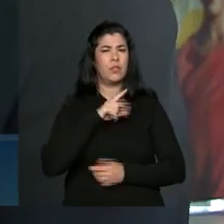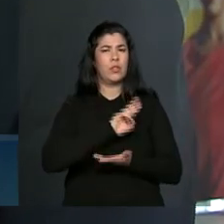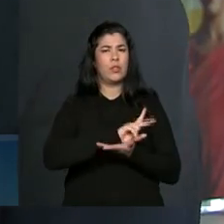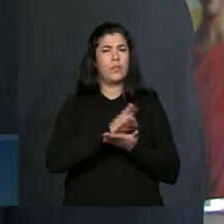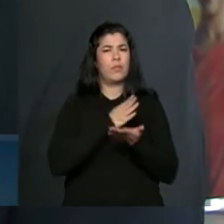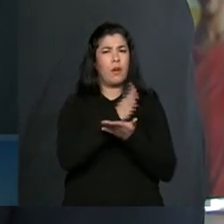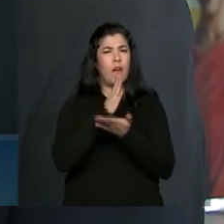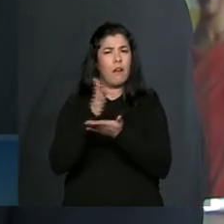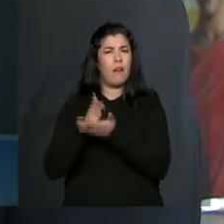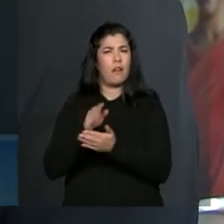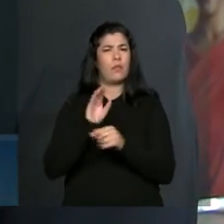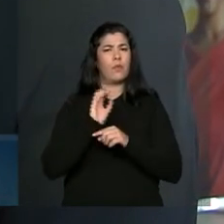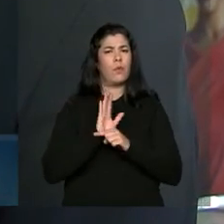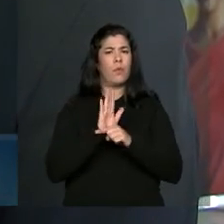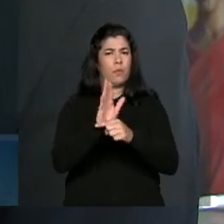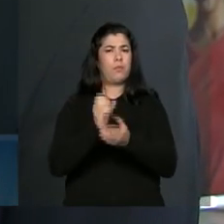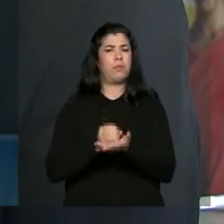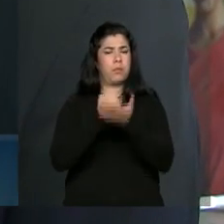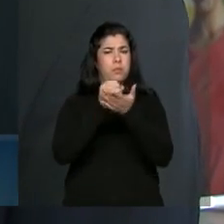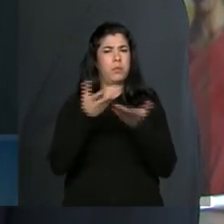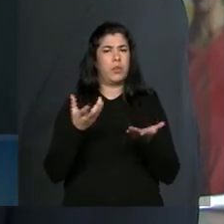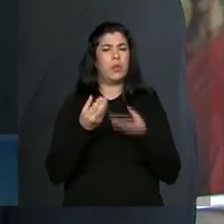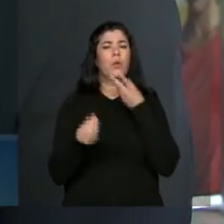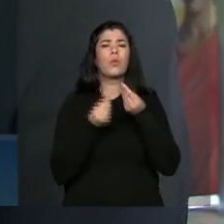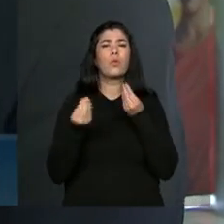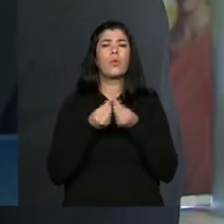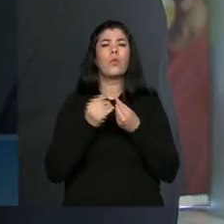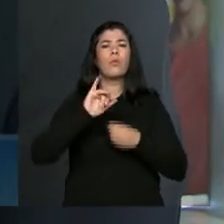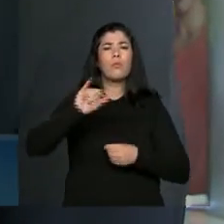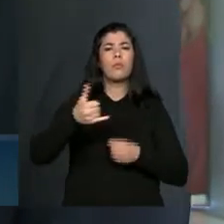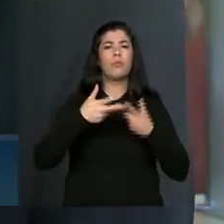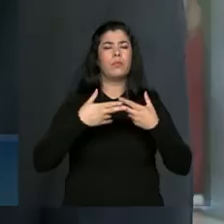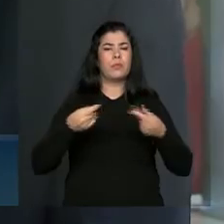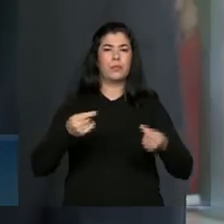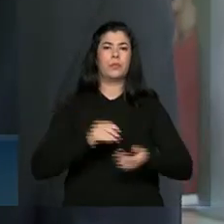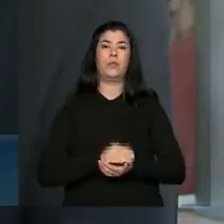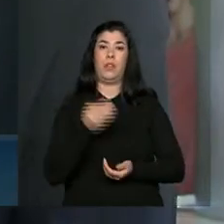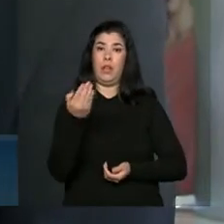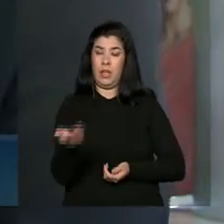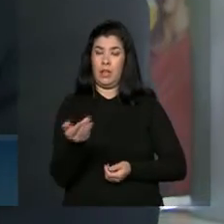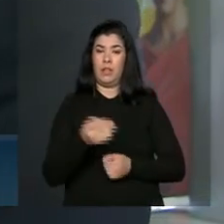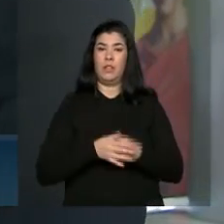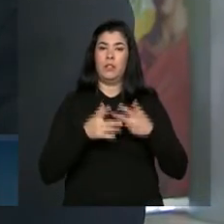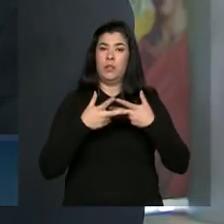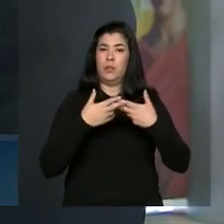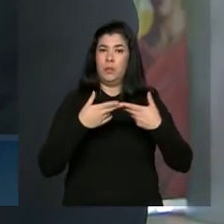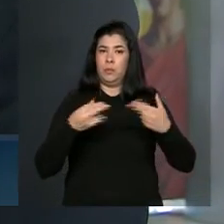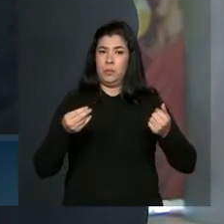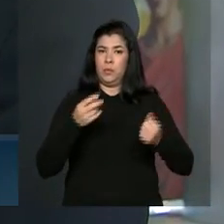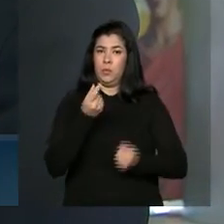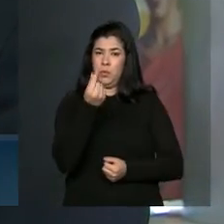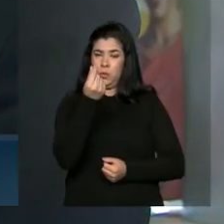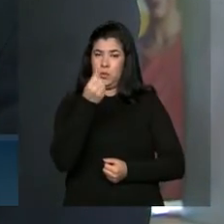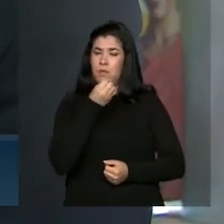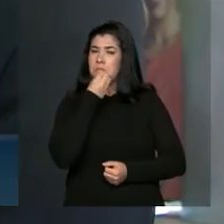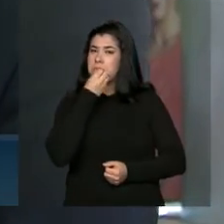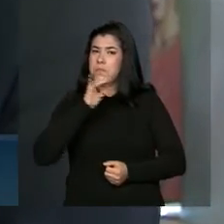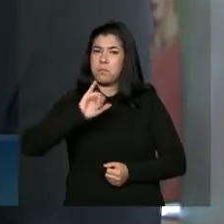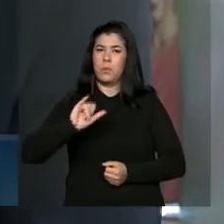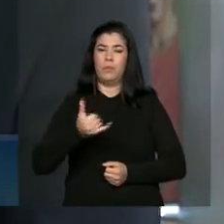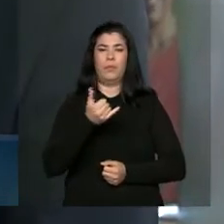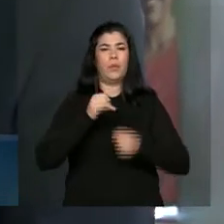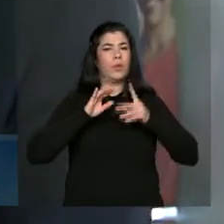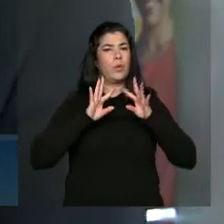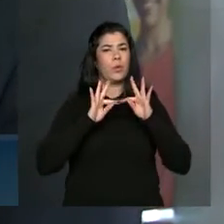no último plano safra, como esses recursos foram utilizados? Esses recursos foram bem utilizados.